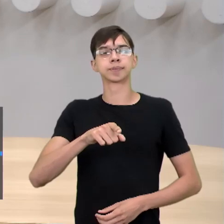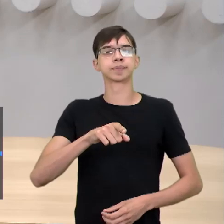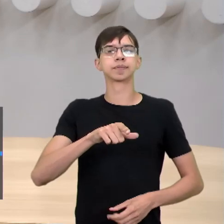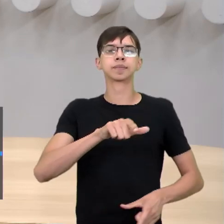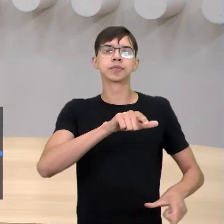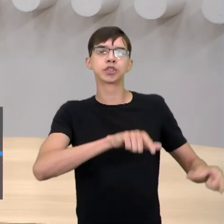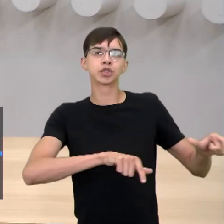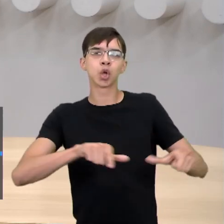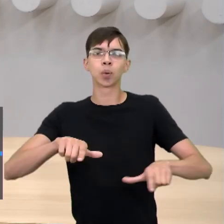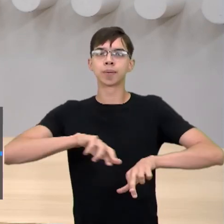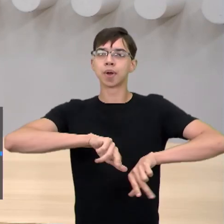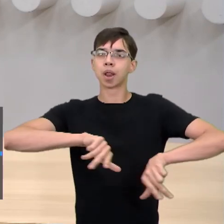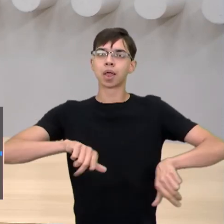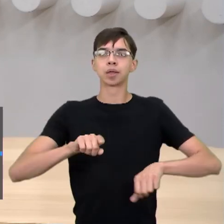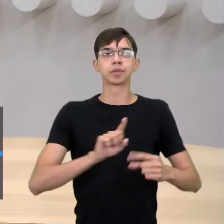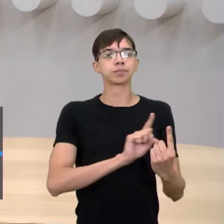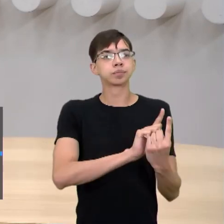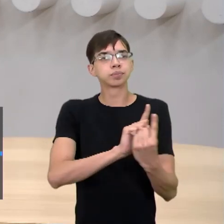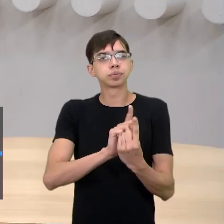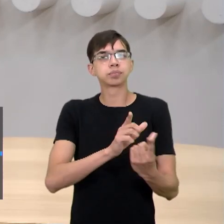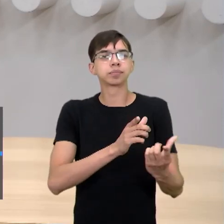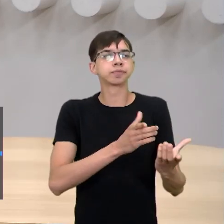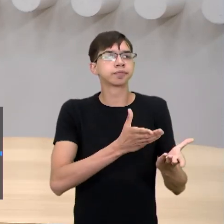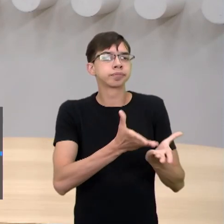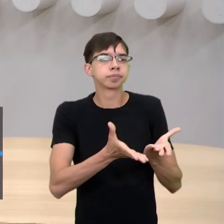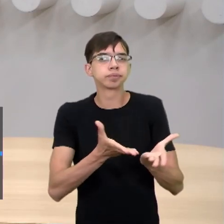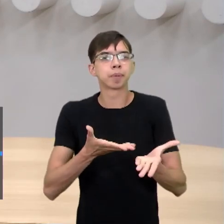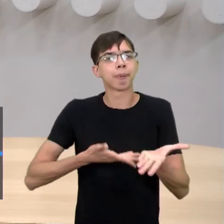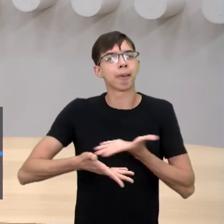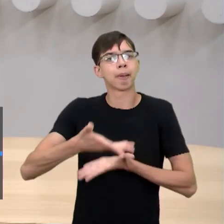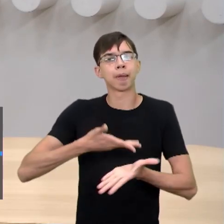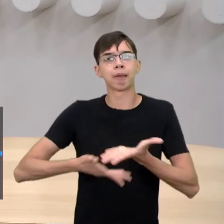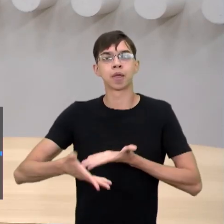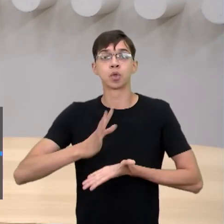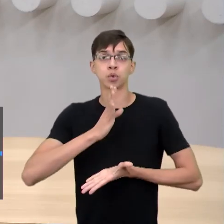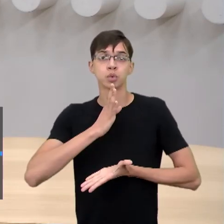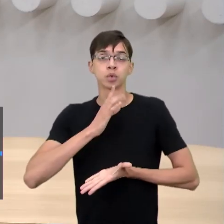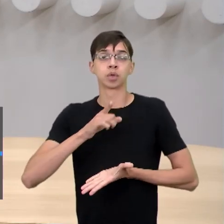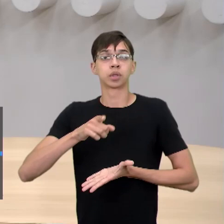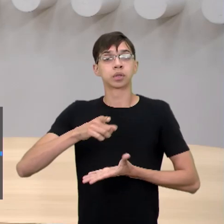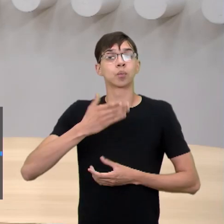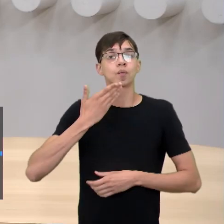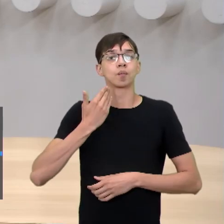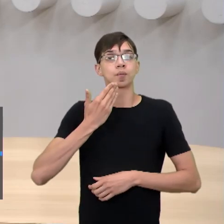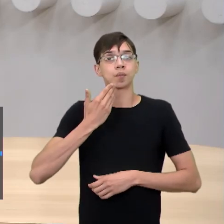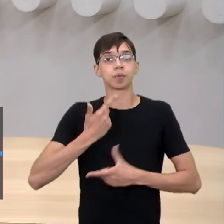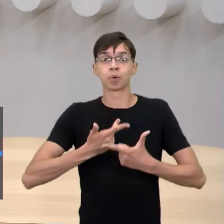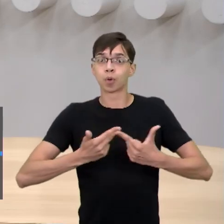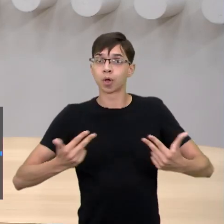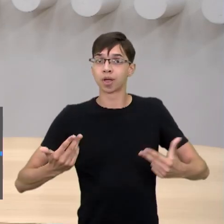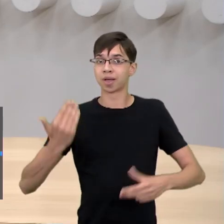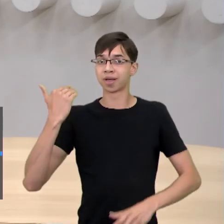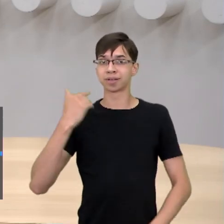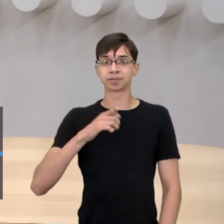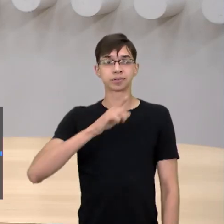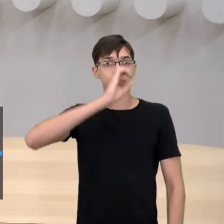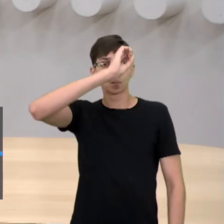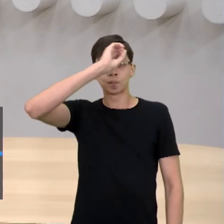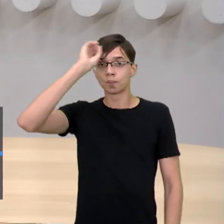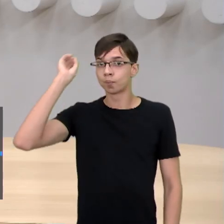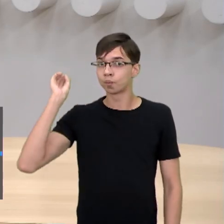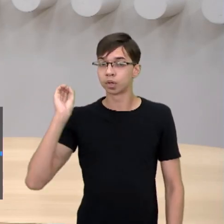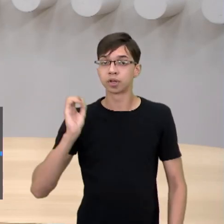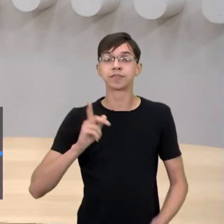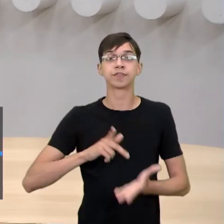ela vai mudar você e ela vai te trazer conhecimentos, ela vai te trazer coisas que você não teve contato e que justamente você